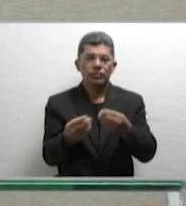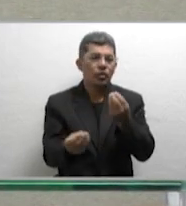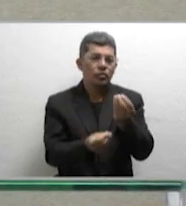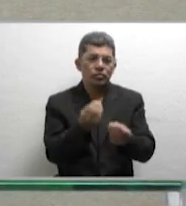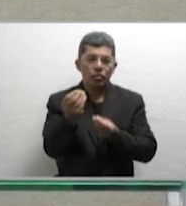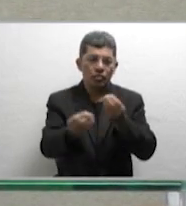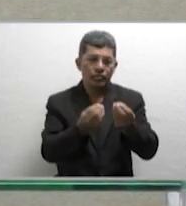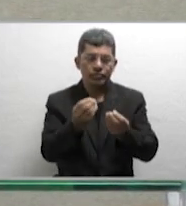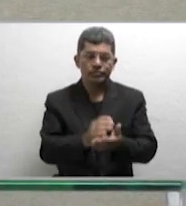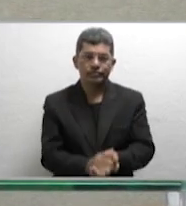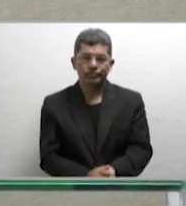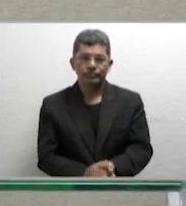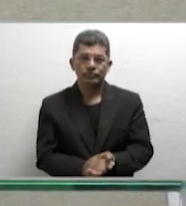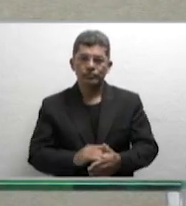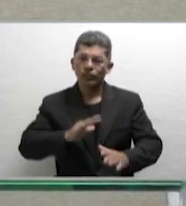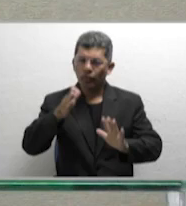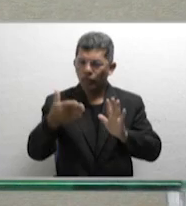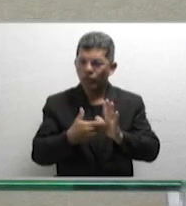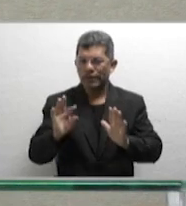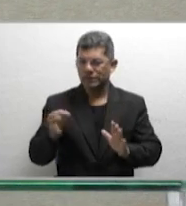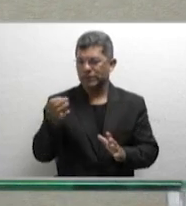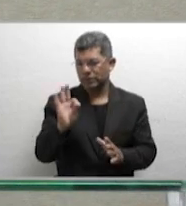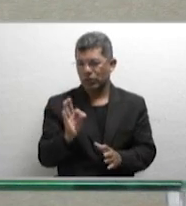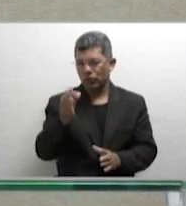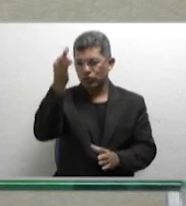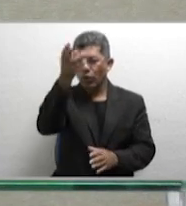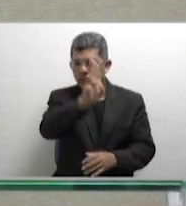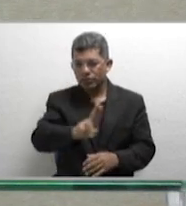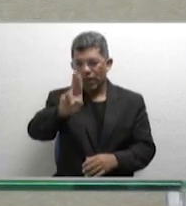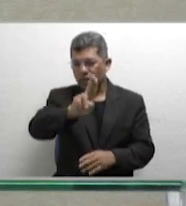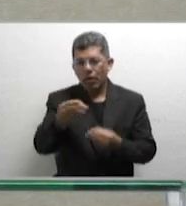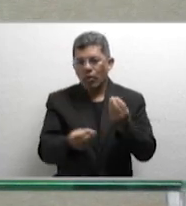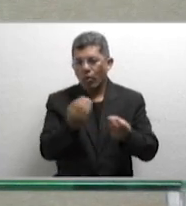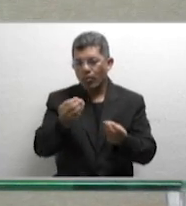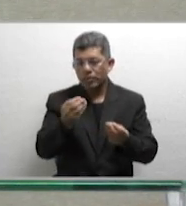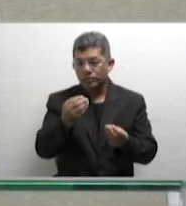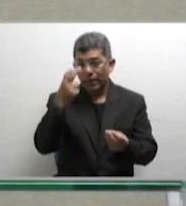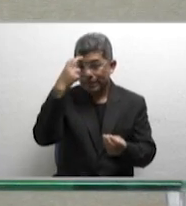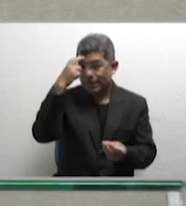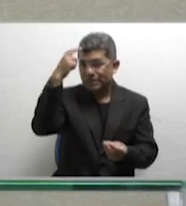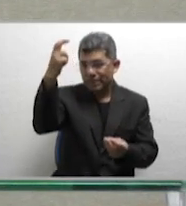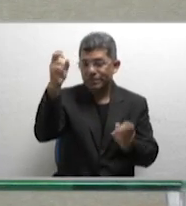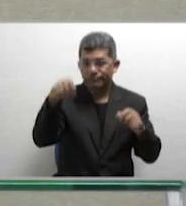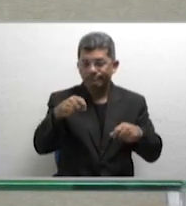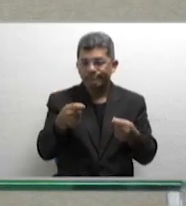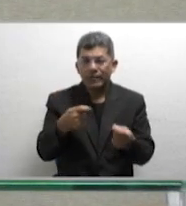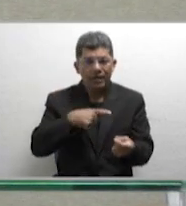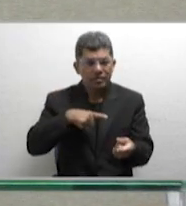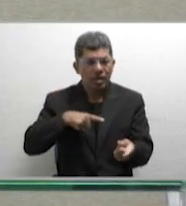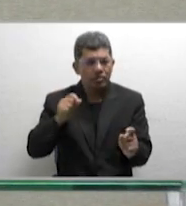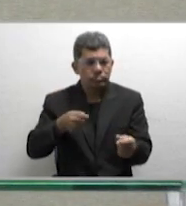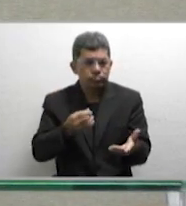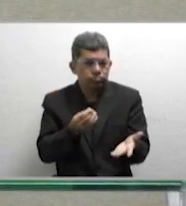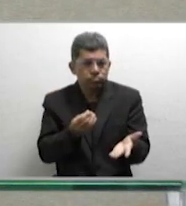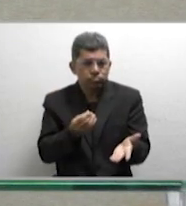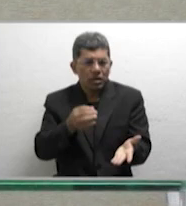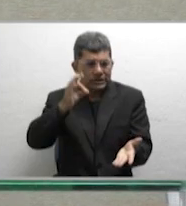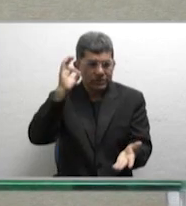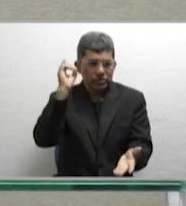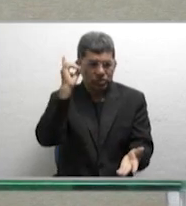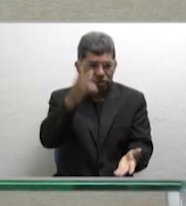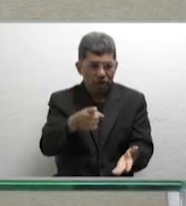maneira toda essa tecnologia e a inteligência está